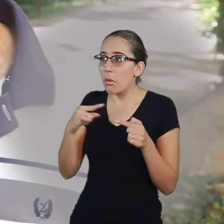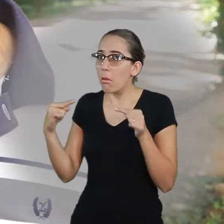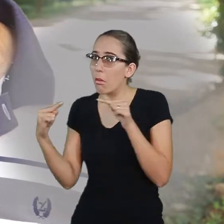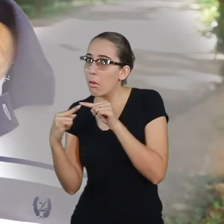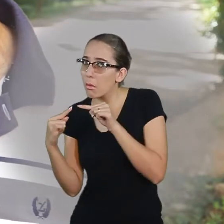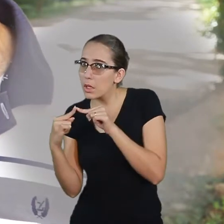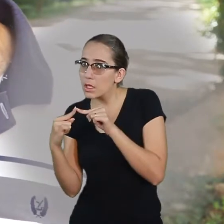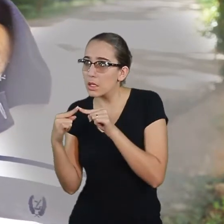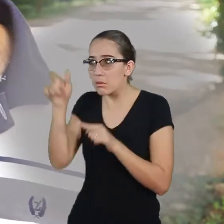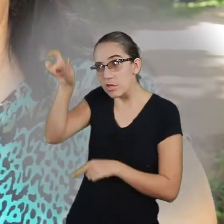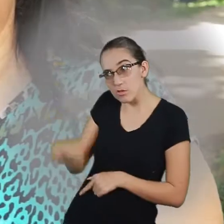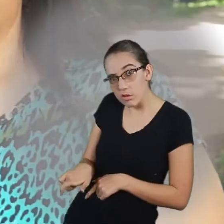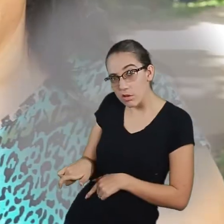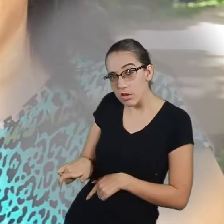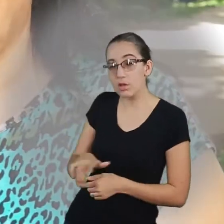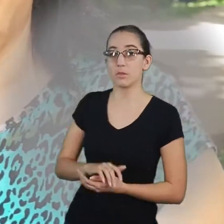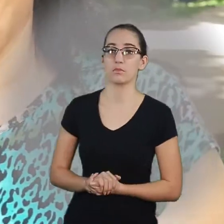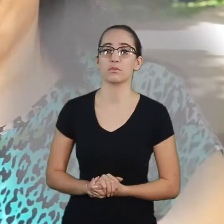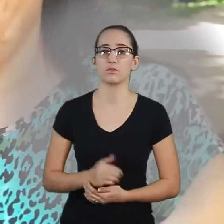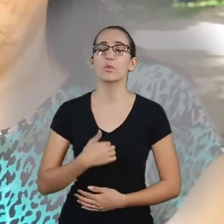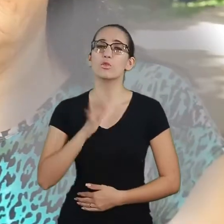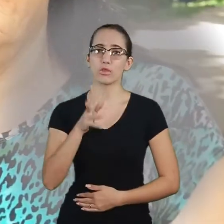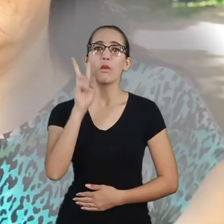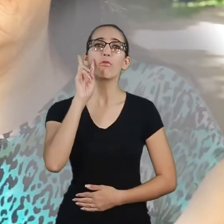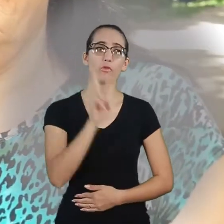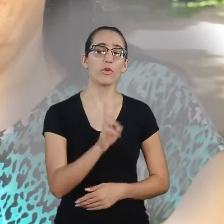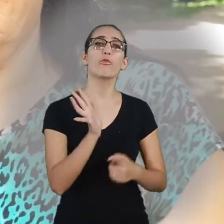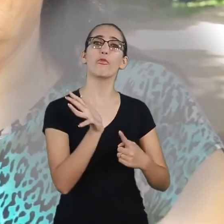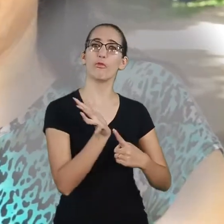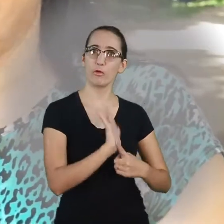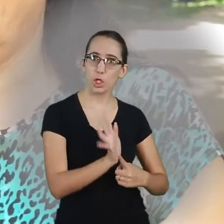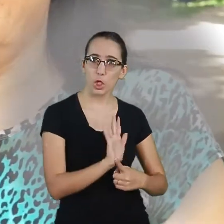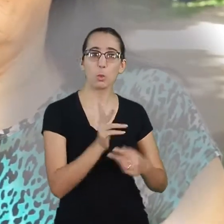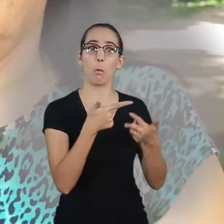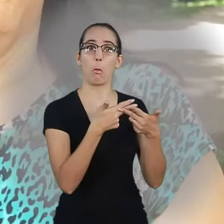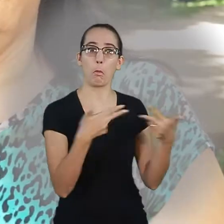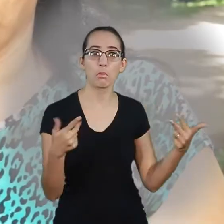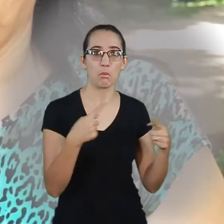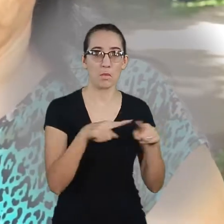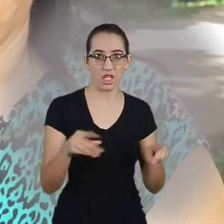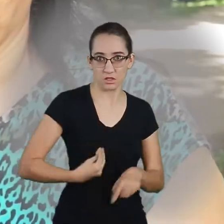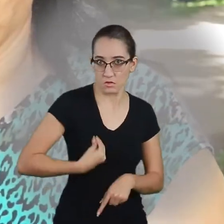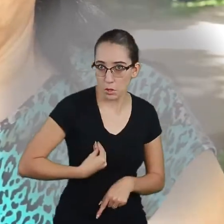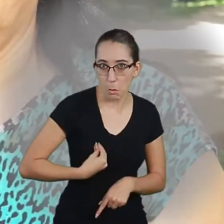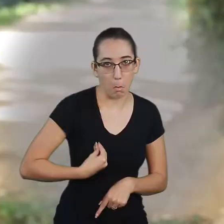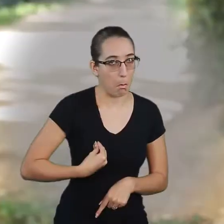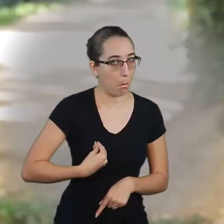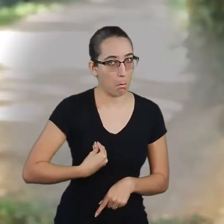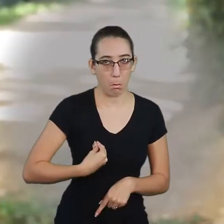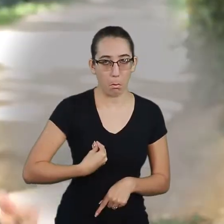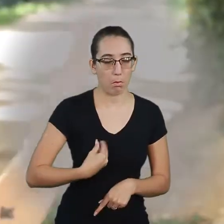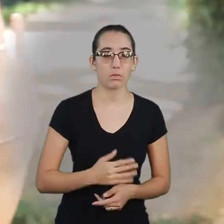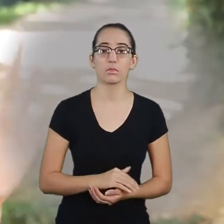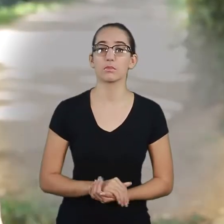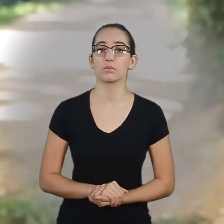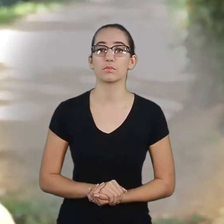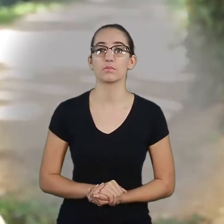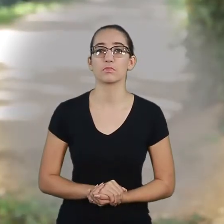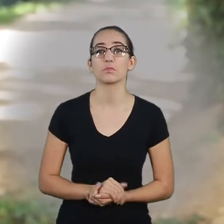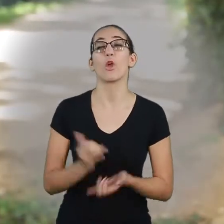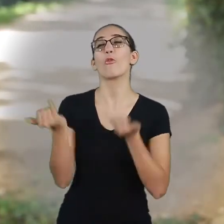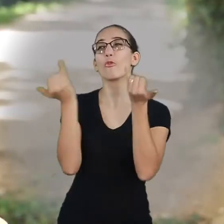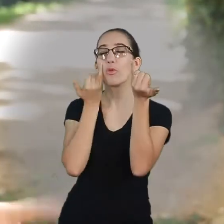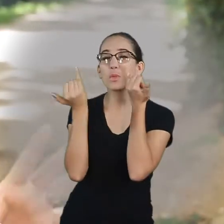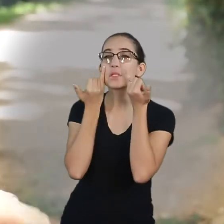fazendo, às vezes, de uma pessoa. Ouvi falar assim até em filmes, mas não assim no dia a dia da gente. Na verdade, ouvir falar, a gente